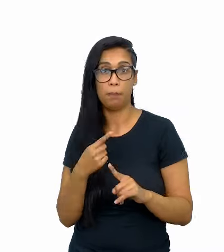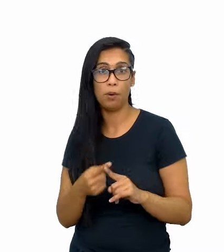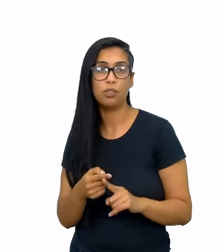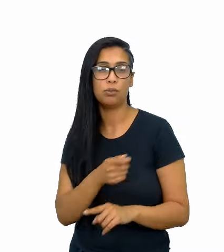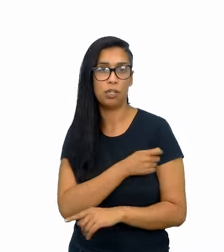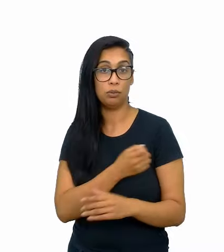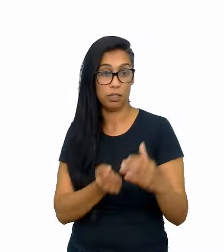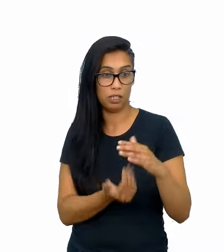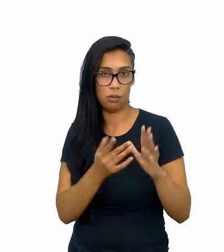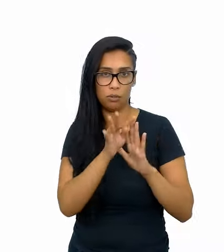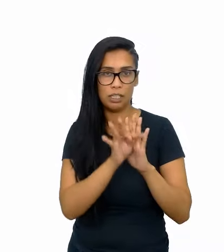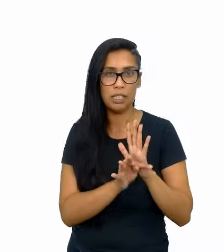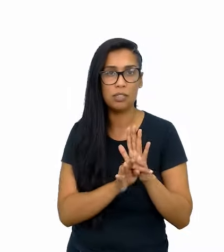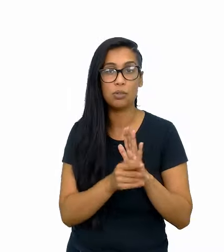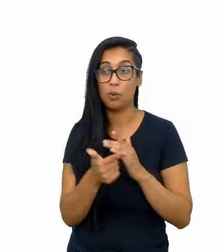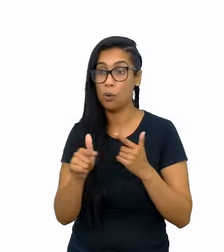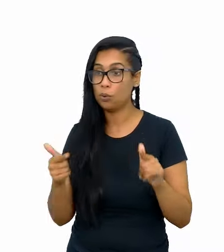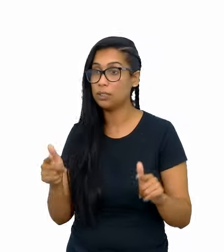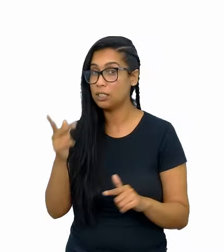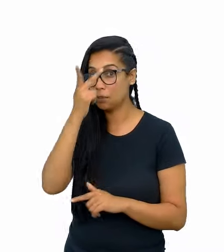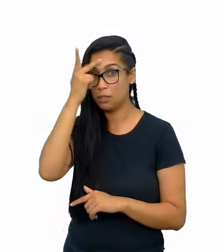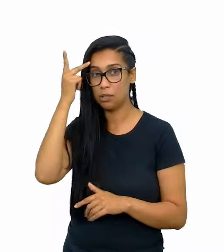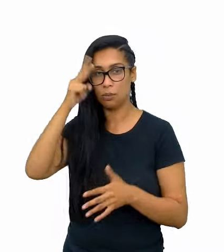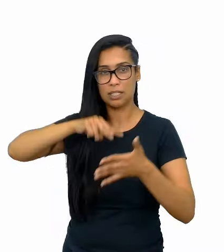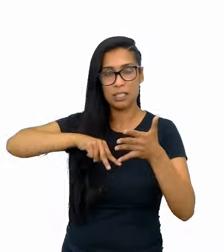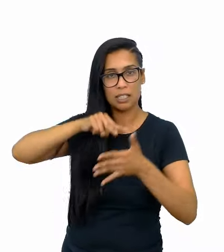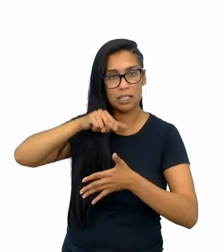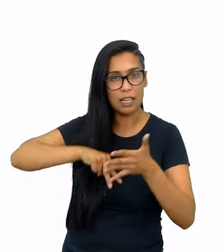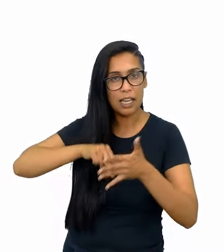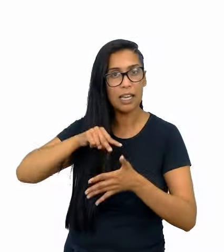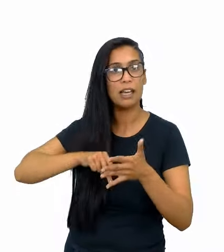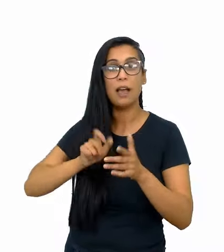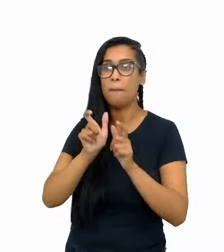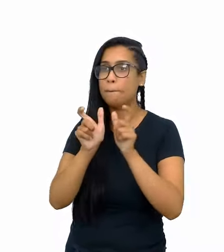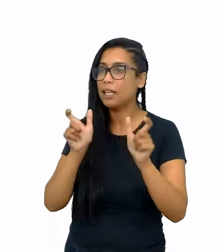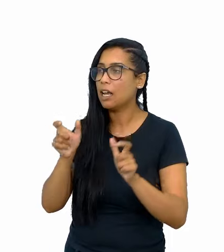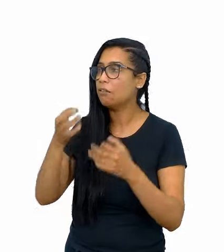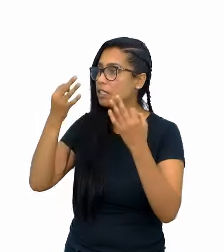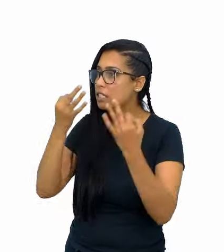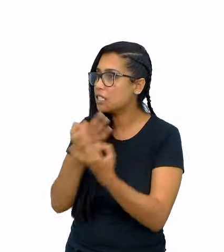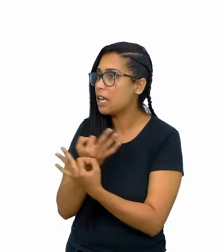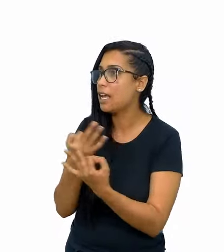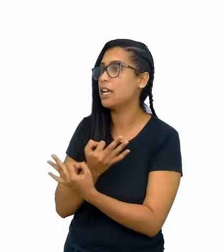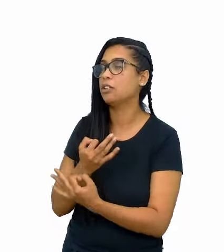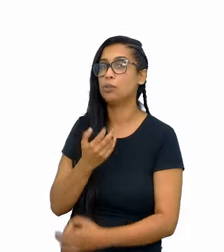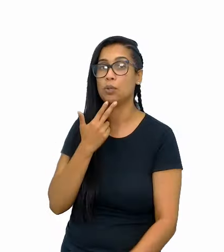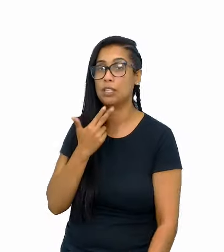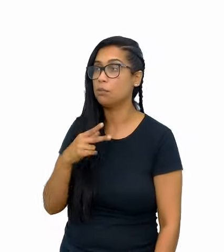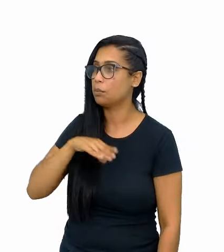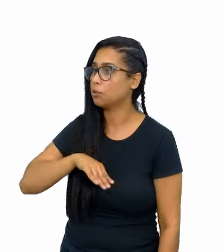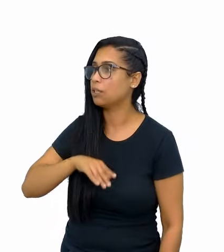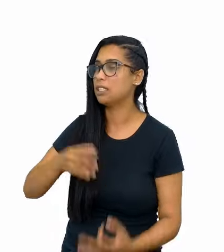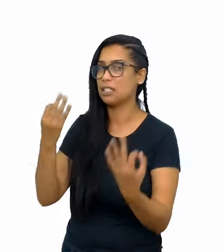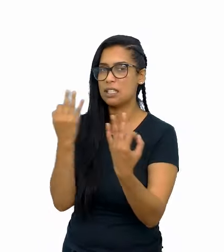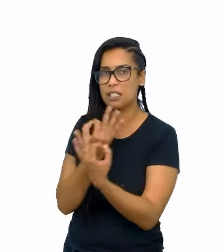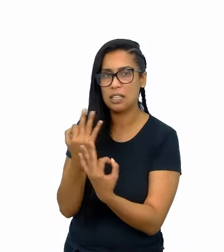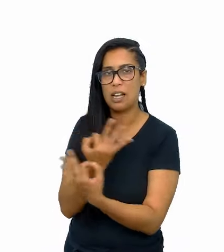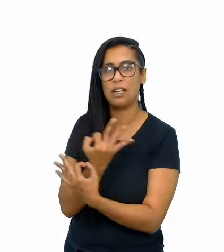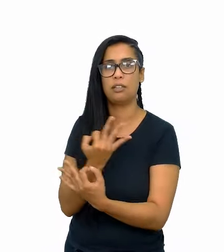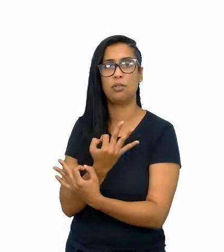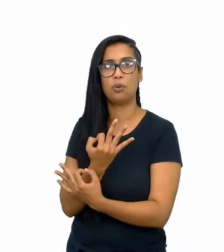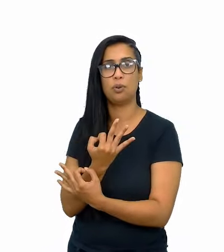que não contenha também erros ortográficos, né, ao passo que ele se tornará público, né? Então, essas questões que